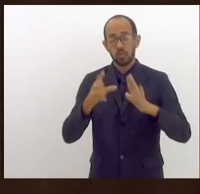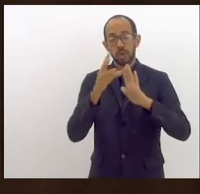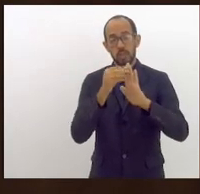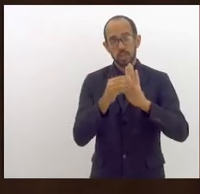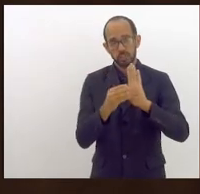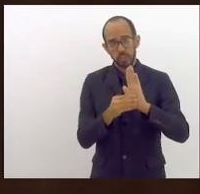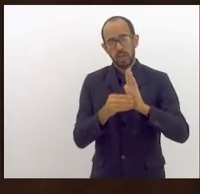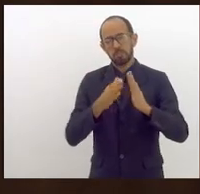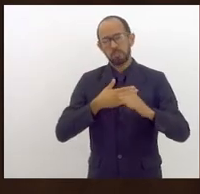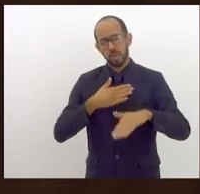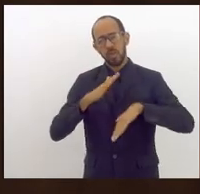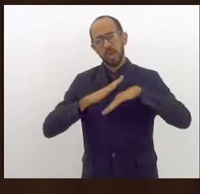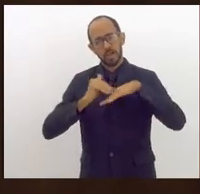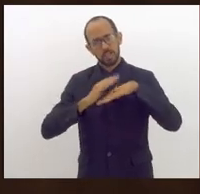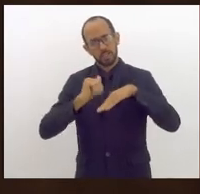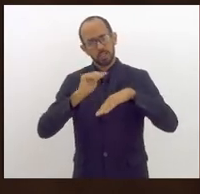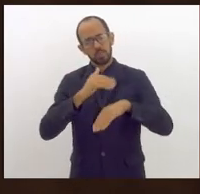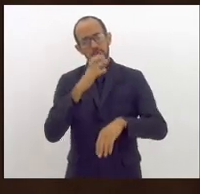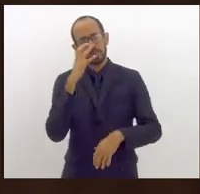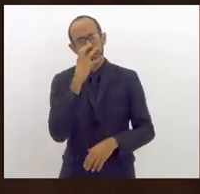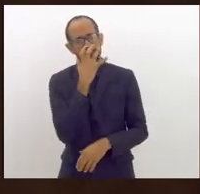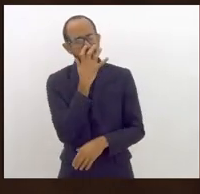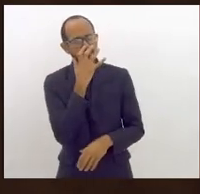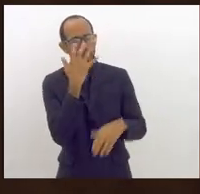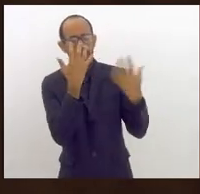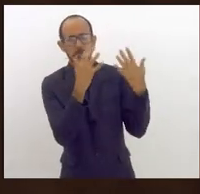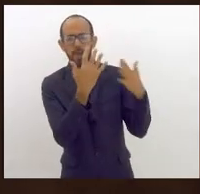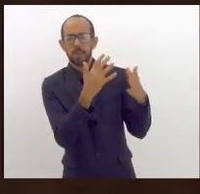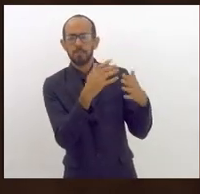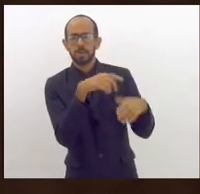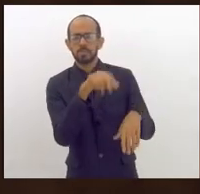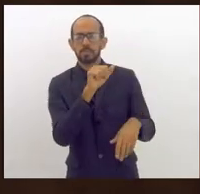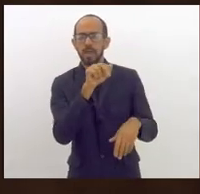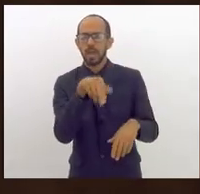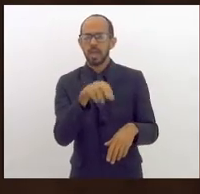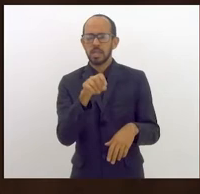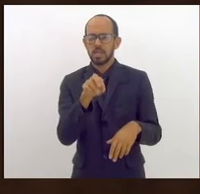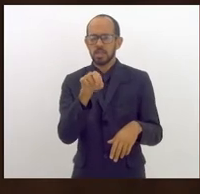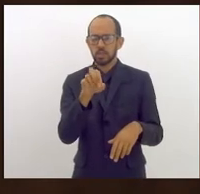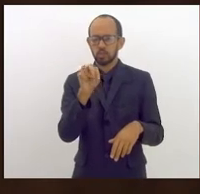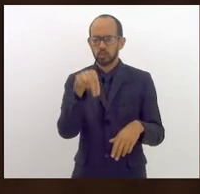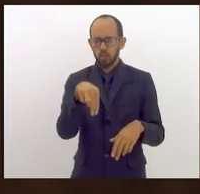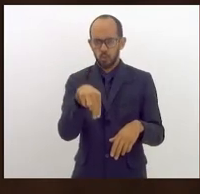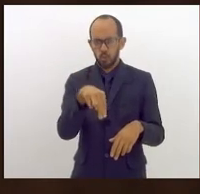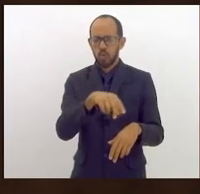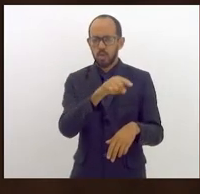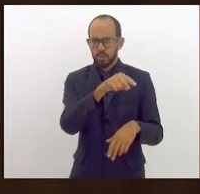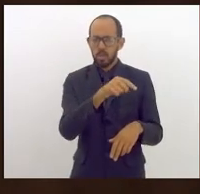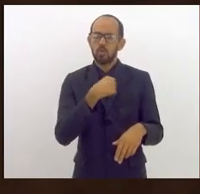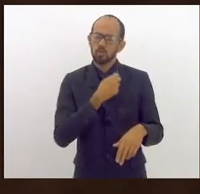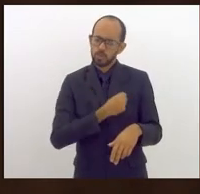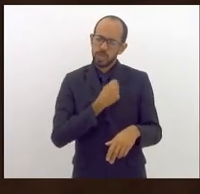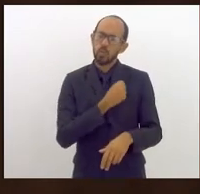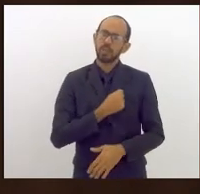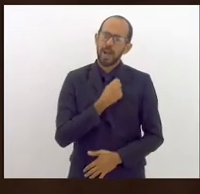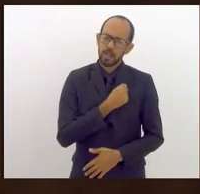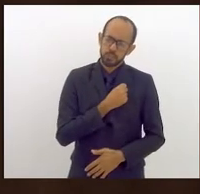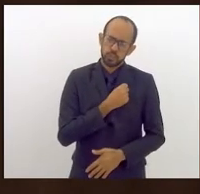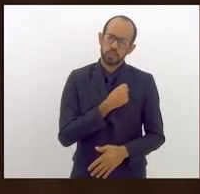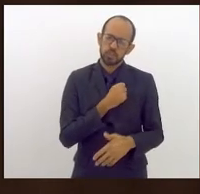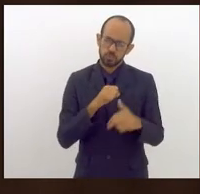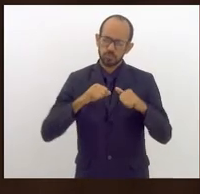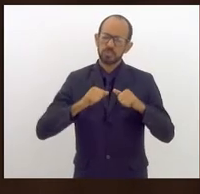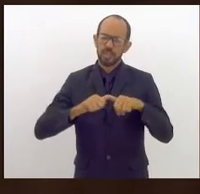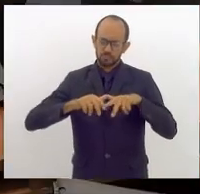meu carinho minha admiração e meus aplausos para Anderson Clark e dizer que tô com saudade que foi muito bom caminhar ao seu